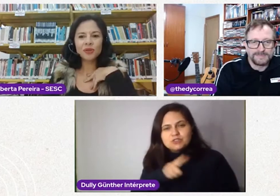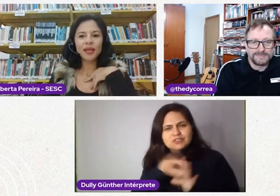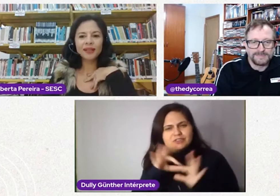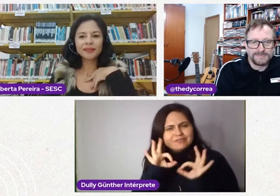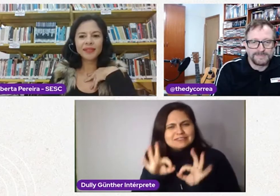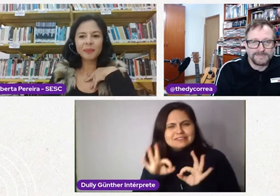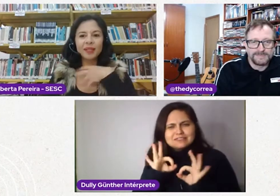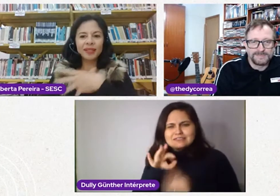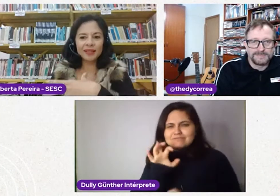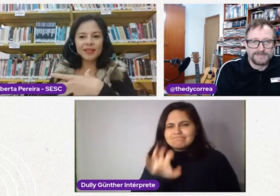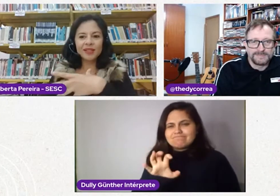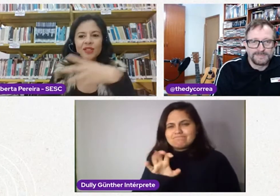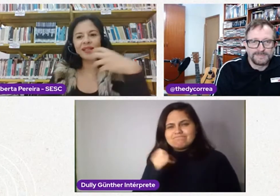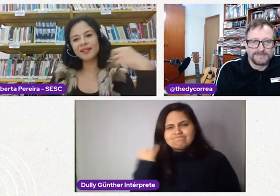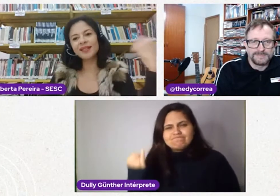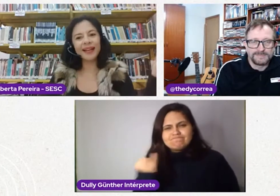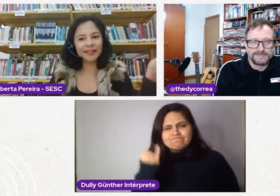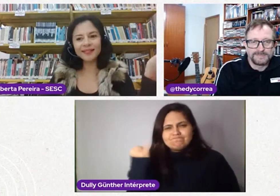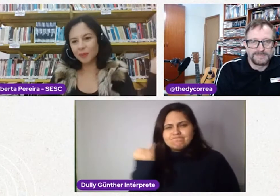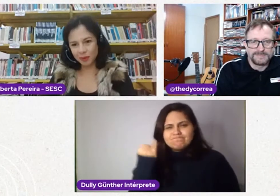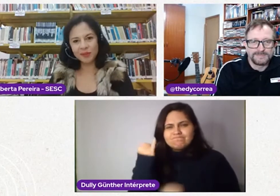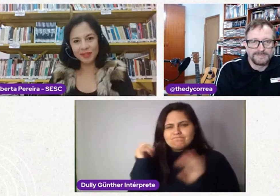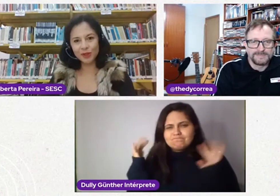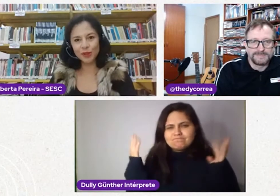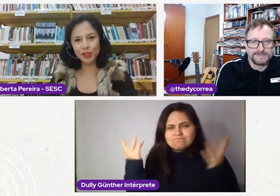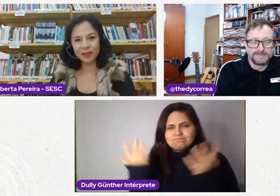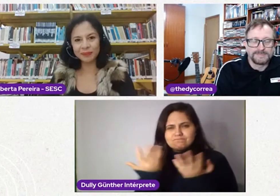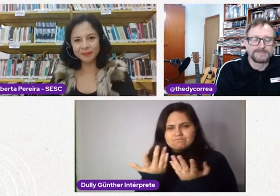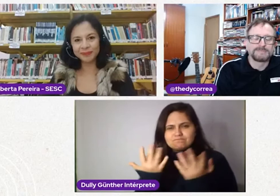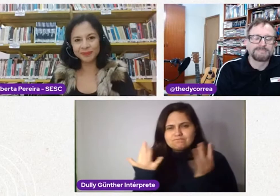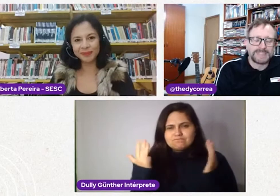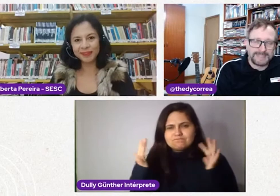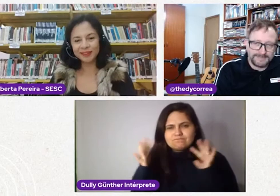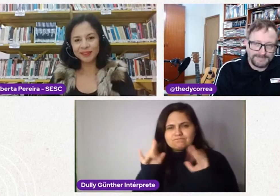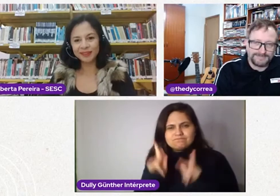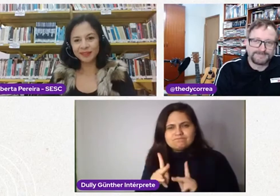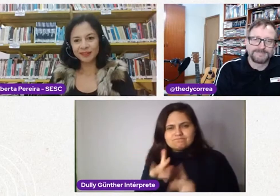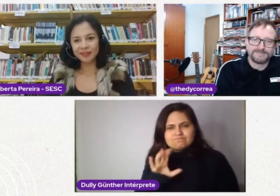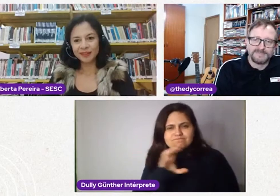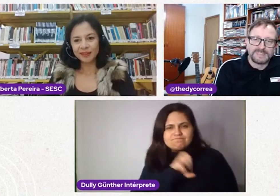certeza disso, né? Da importância de estar cercado das pessoas que a gente ama.